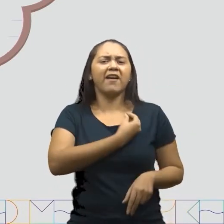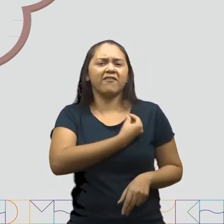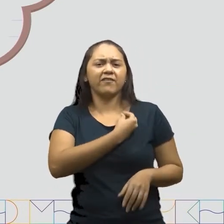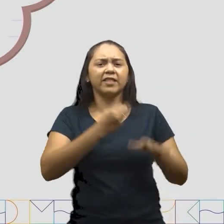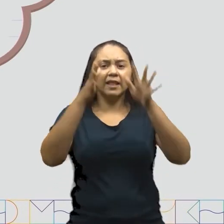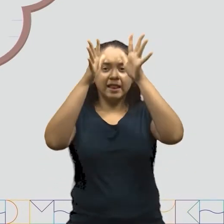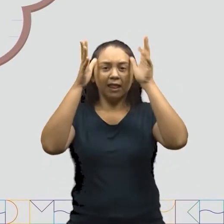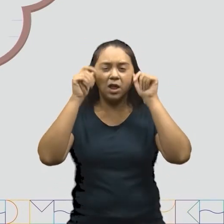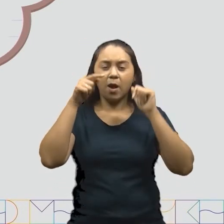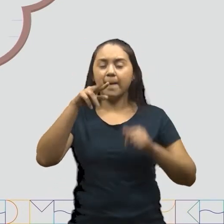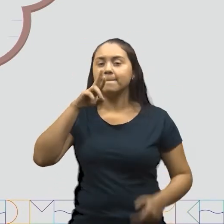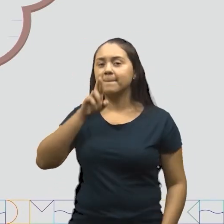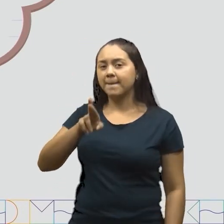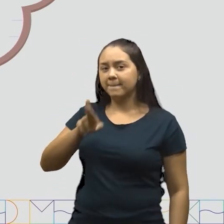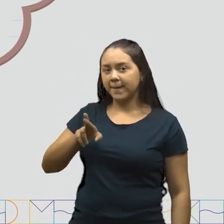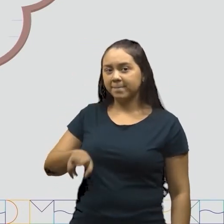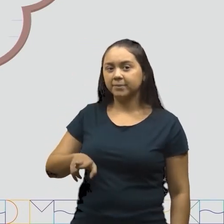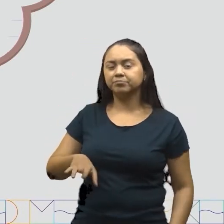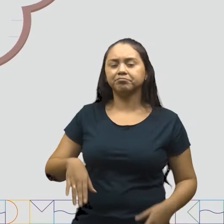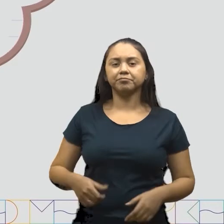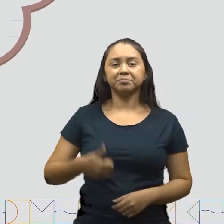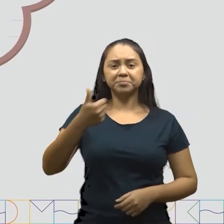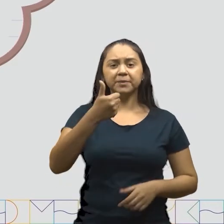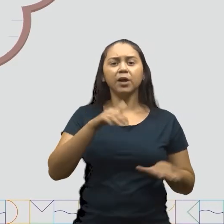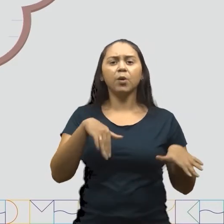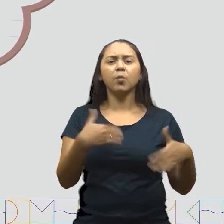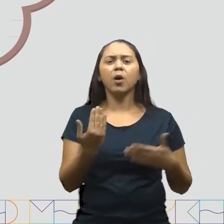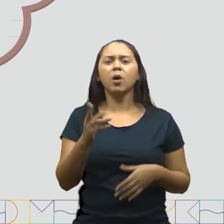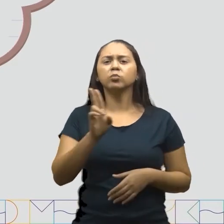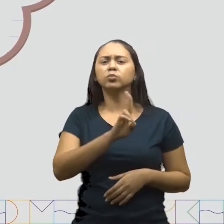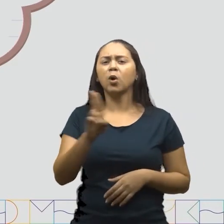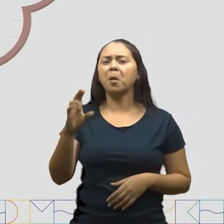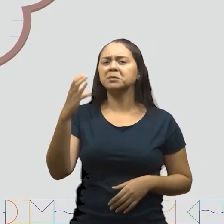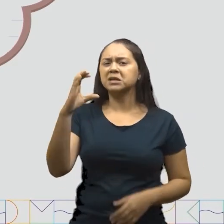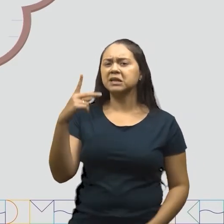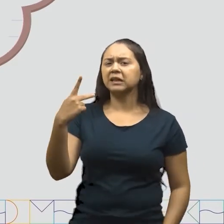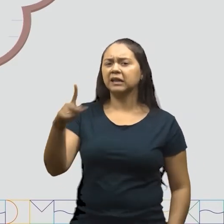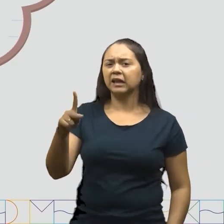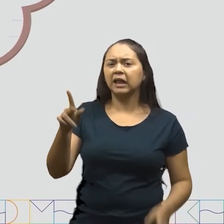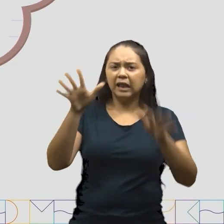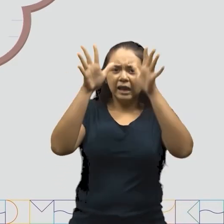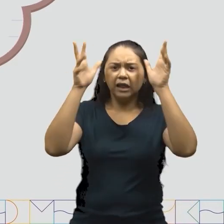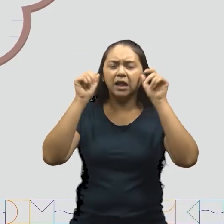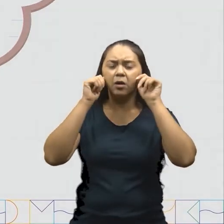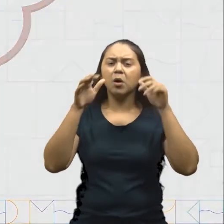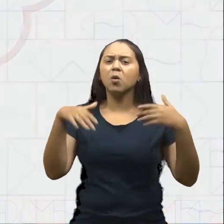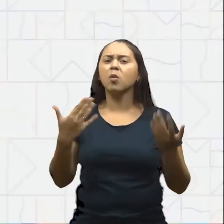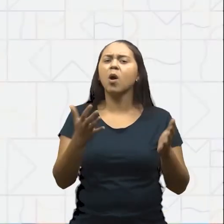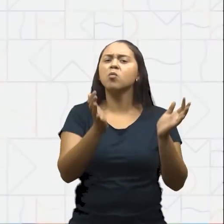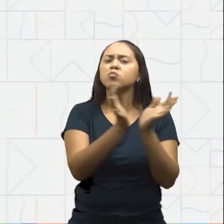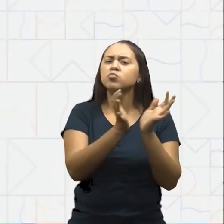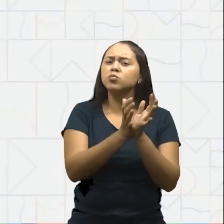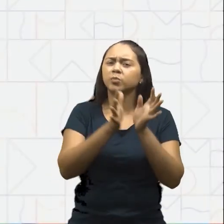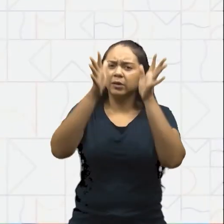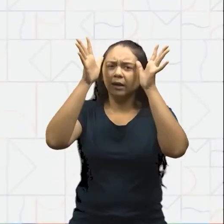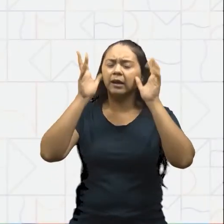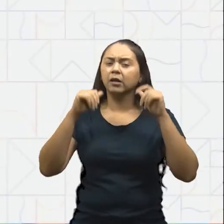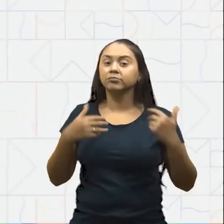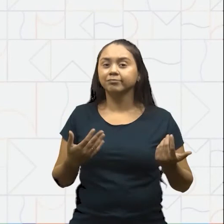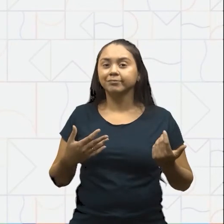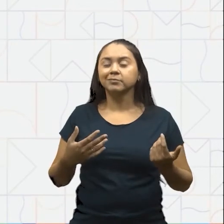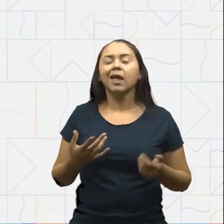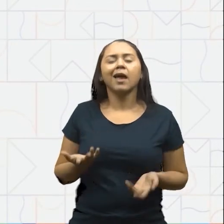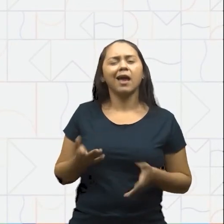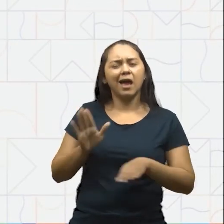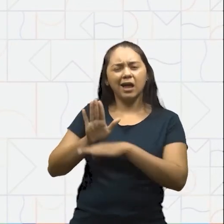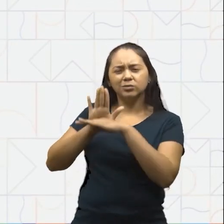perguntas abaixo. Qual o nome científico do leão? Qual a espécie do leão? Para auxiliar o Antônio nessa